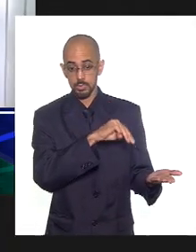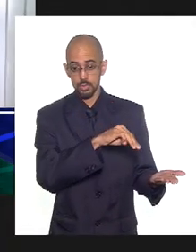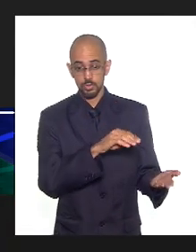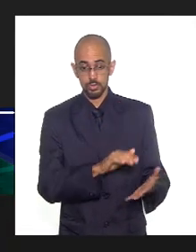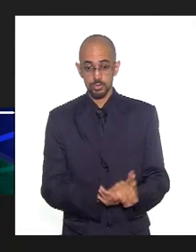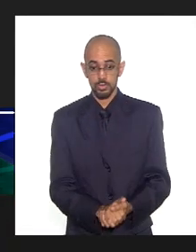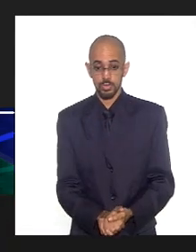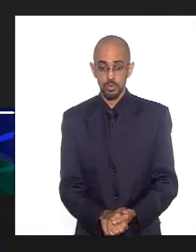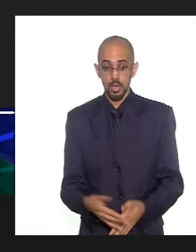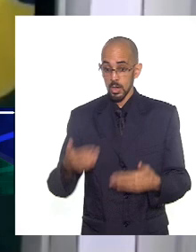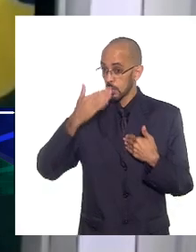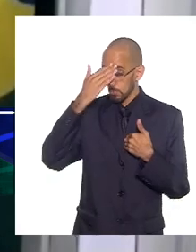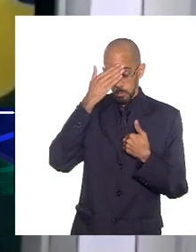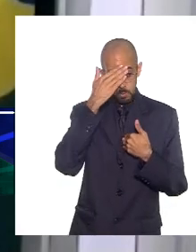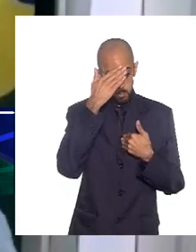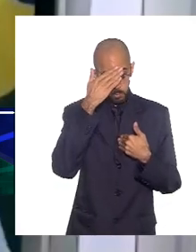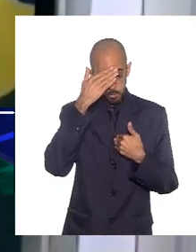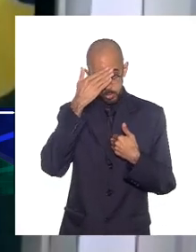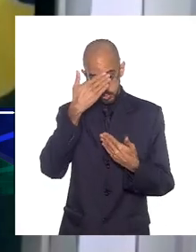Obrigado,